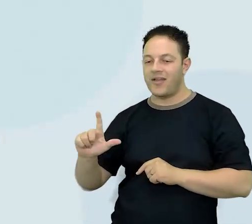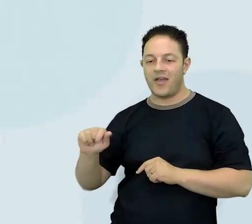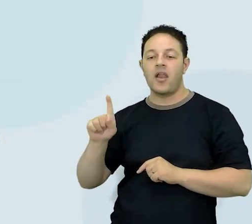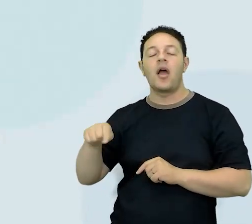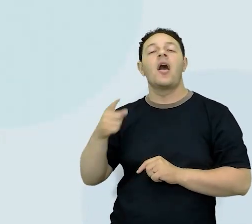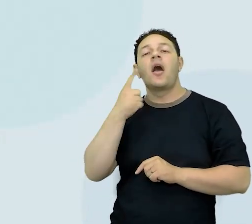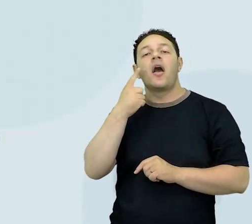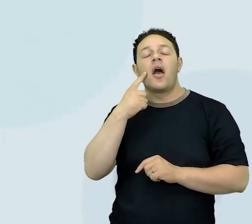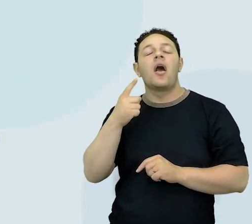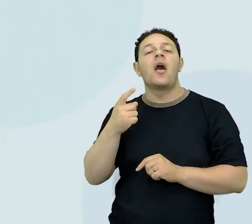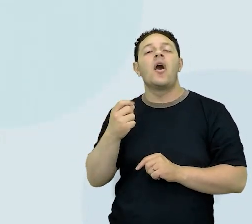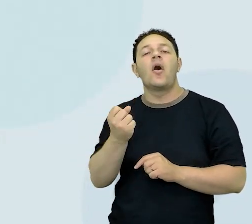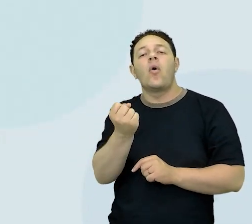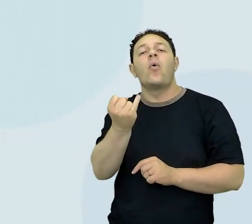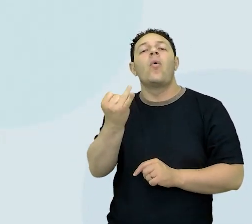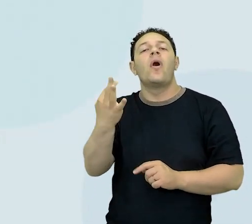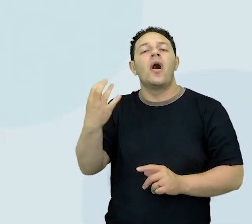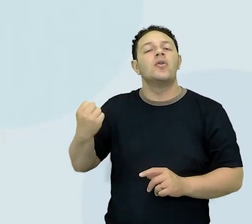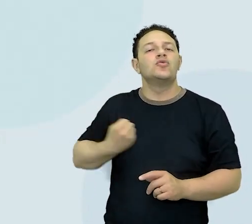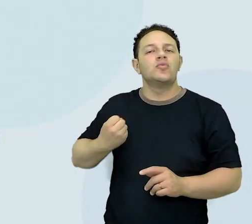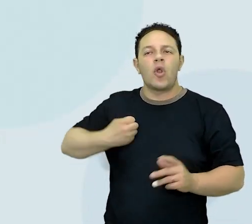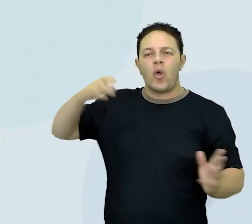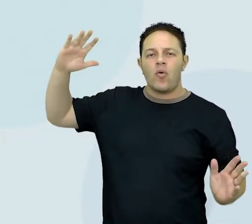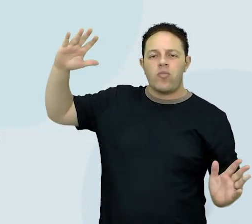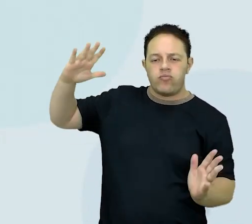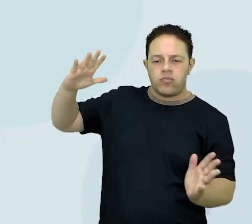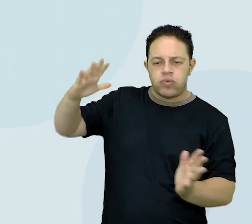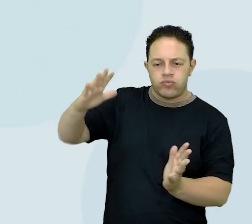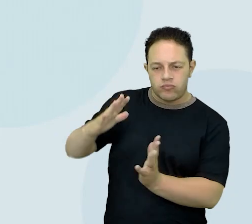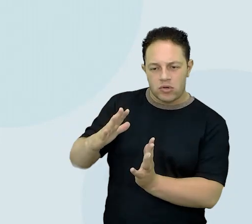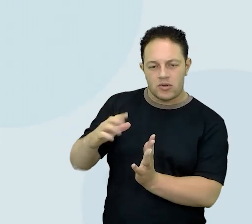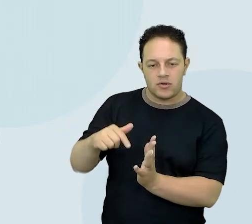que mostra quantas vezes esse mapa foi reduzido.